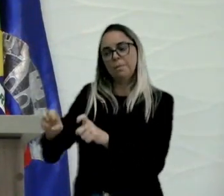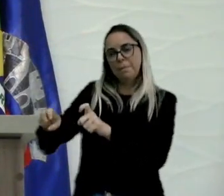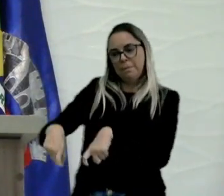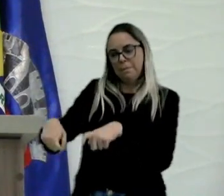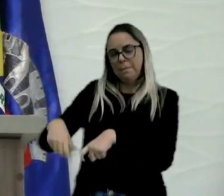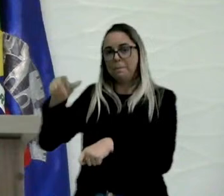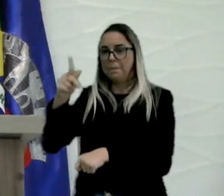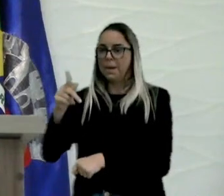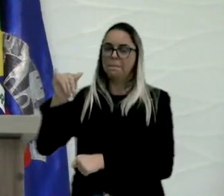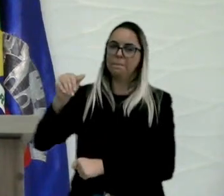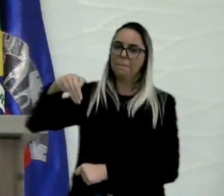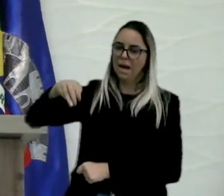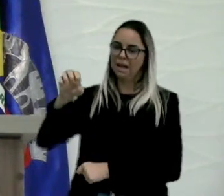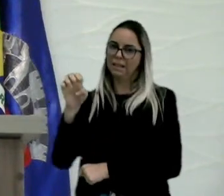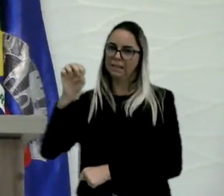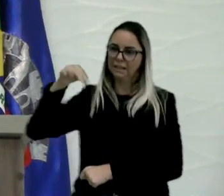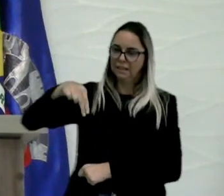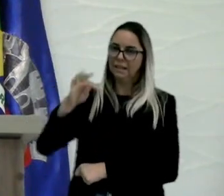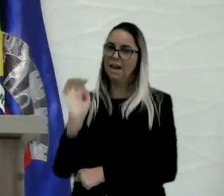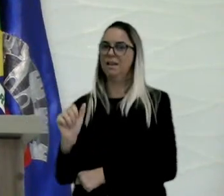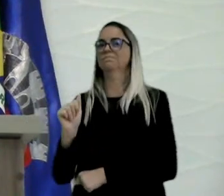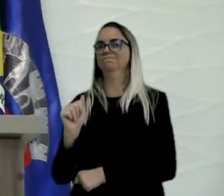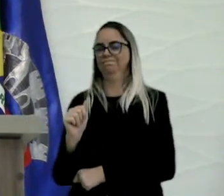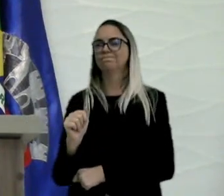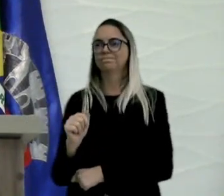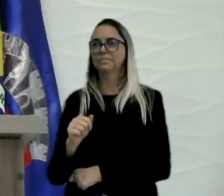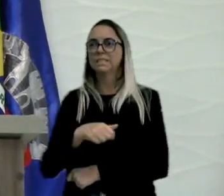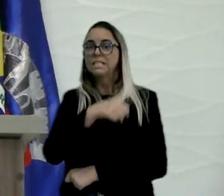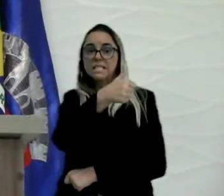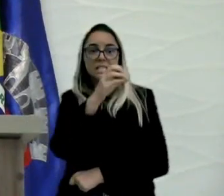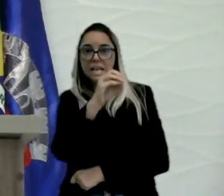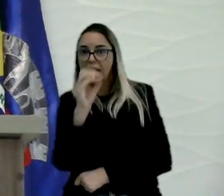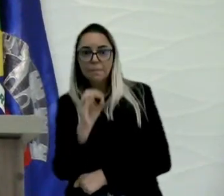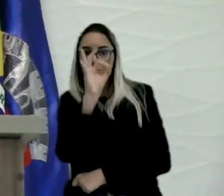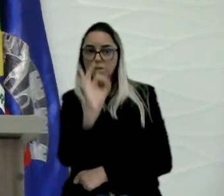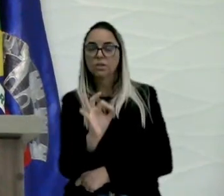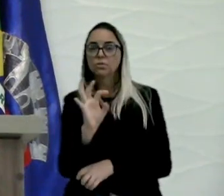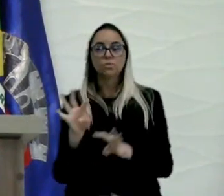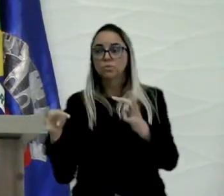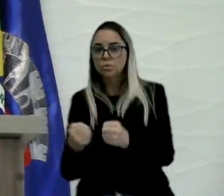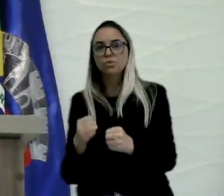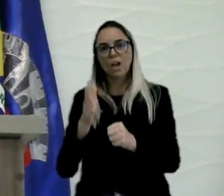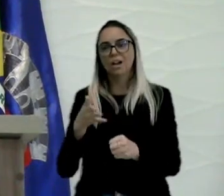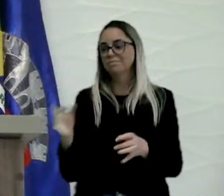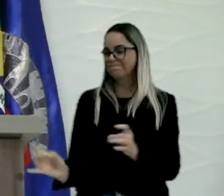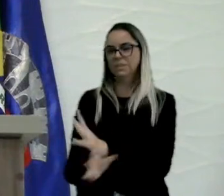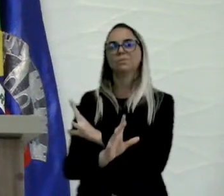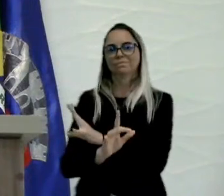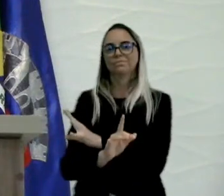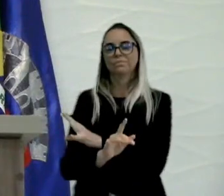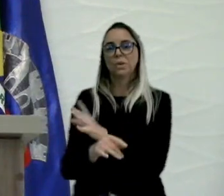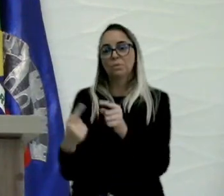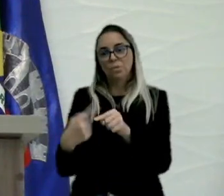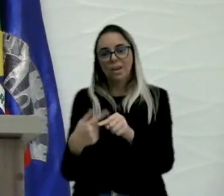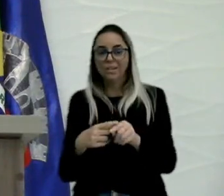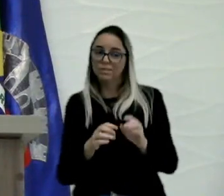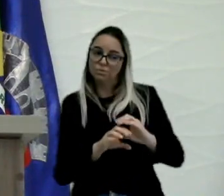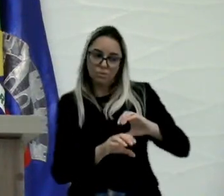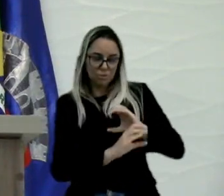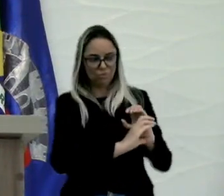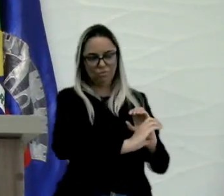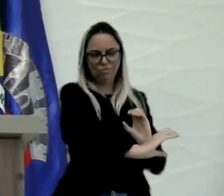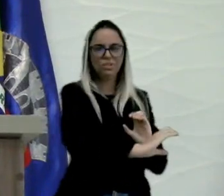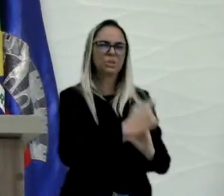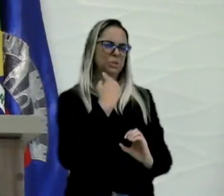mandato estar com o povoado da pimenta 100% no saneamento livrando o povo das forças livrando o povo